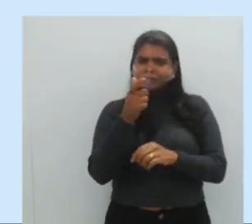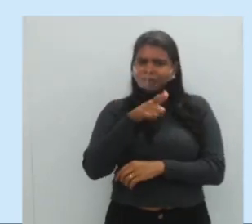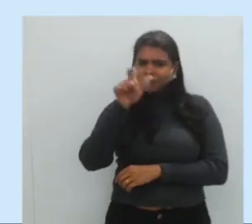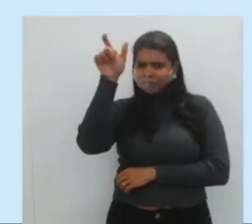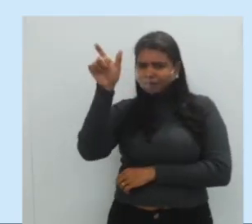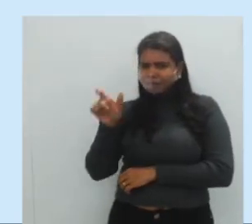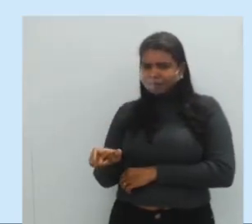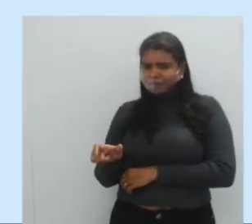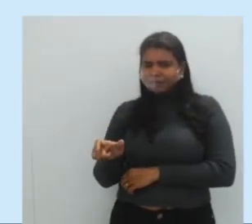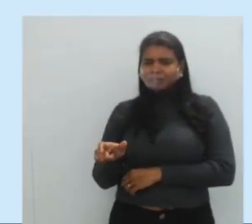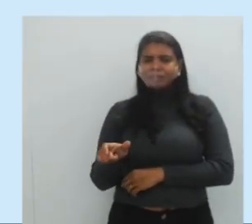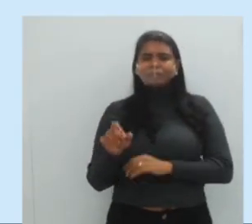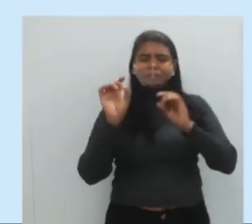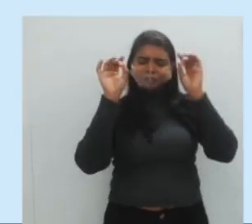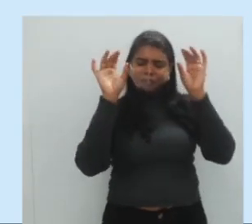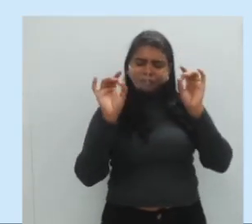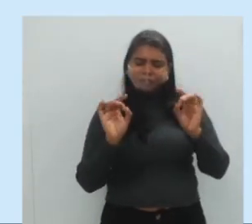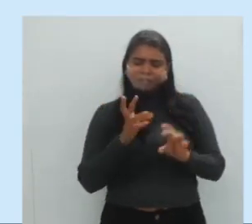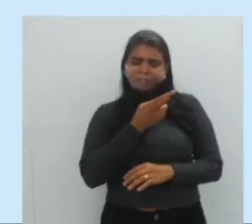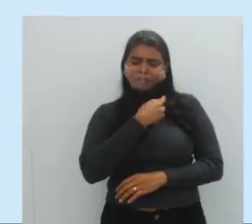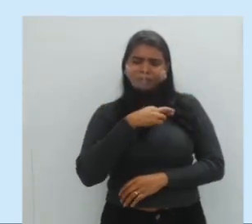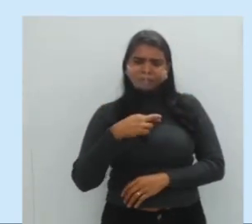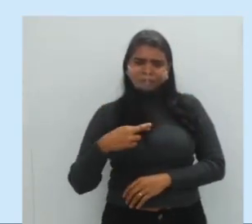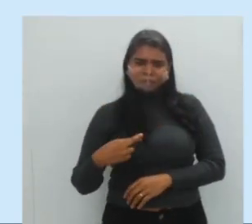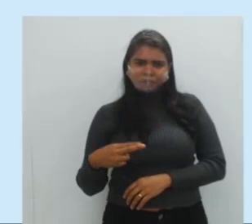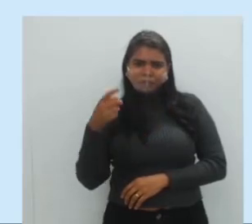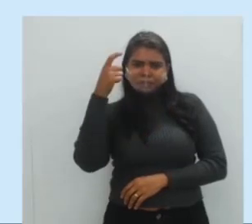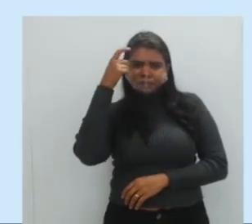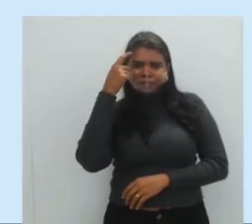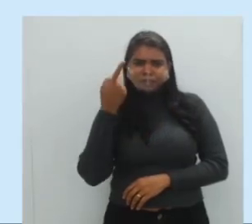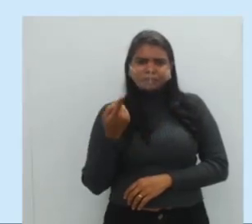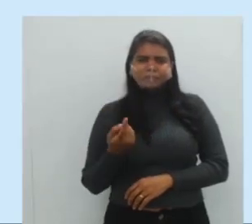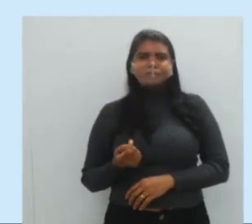àquilo que é do outro, ao seu símbolo, à sua religião e